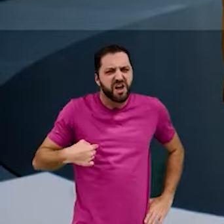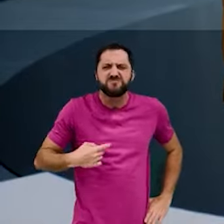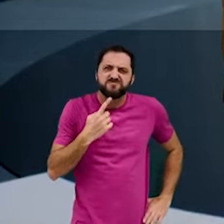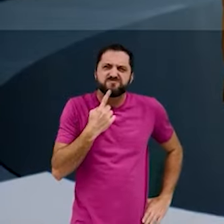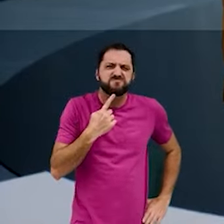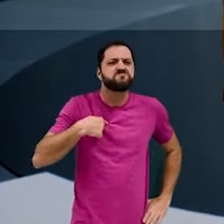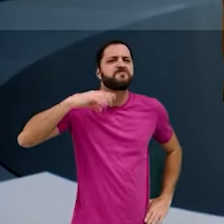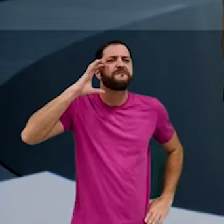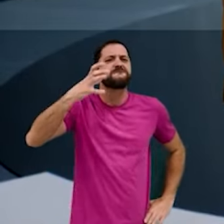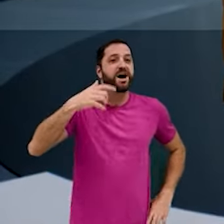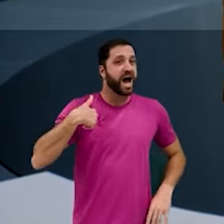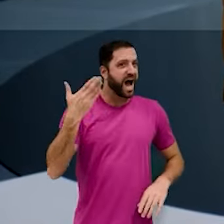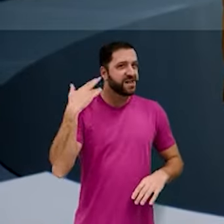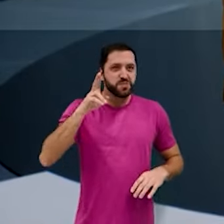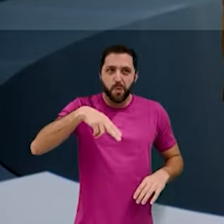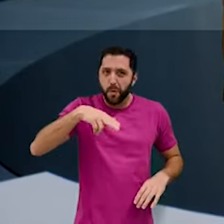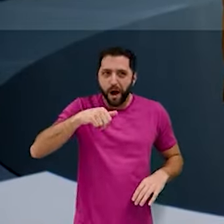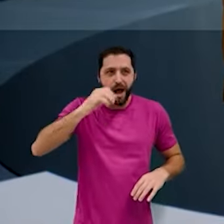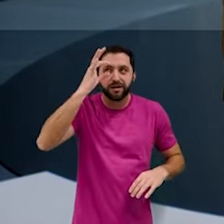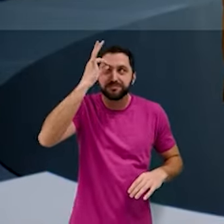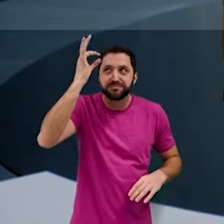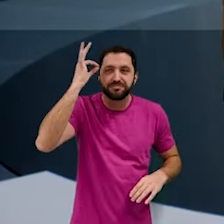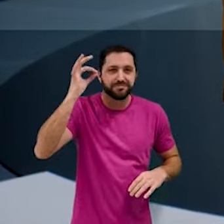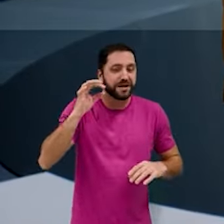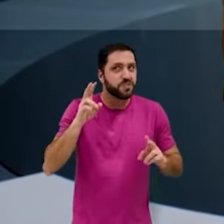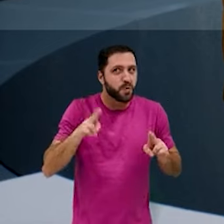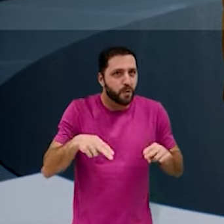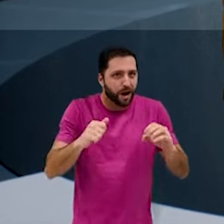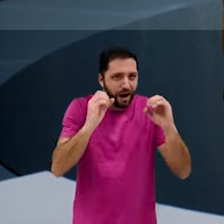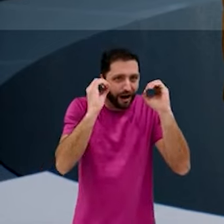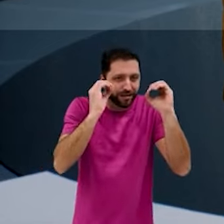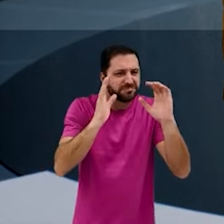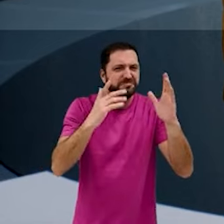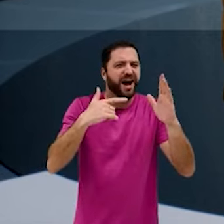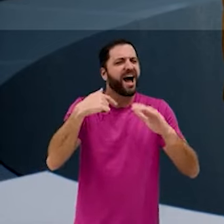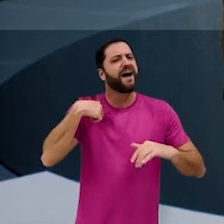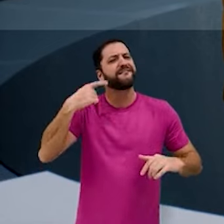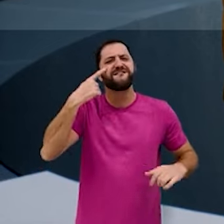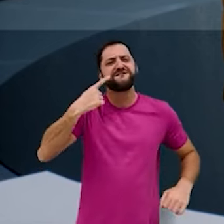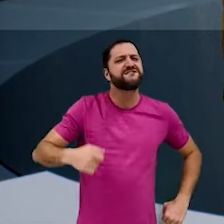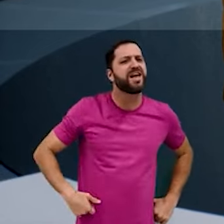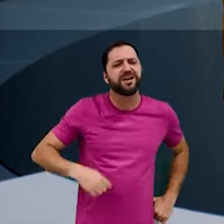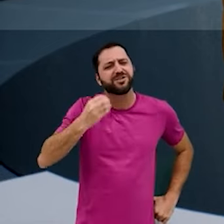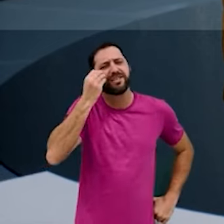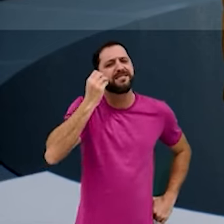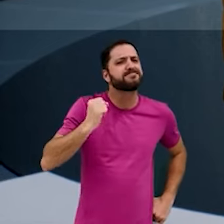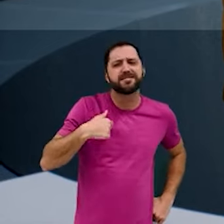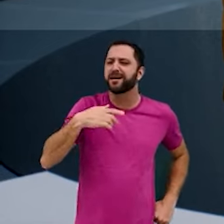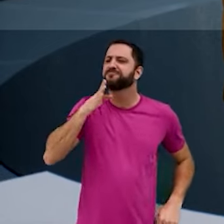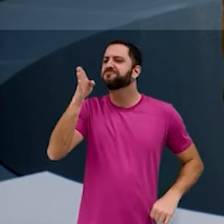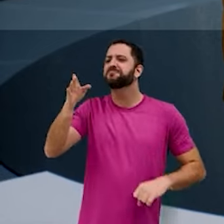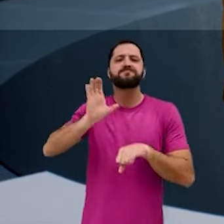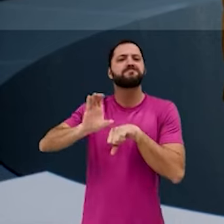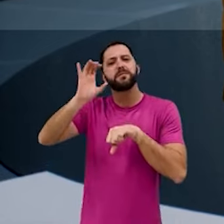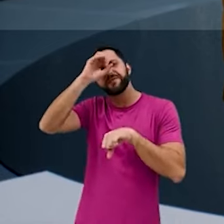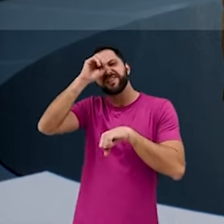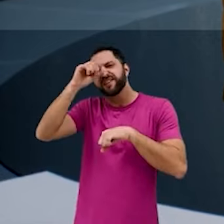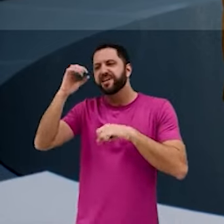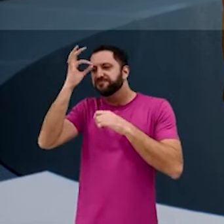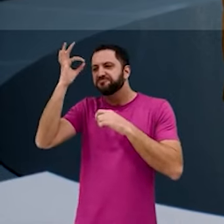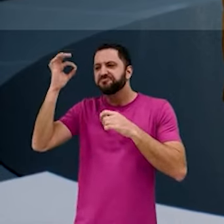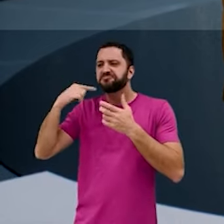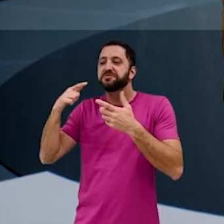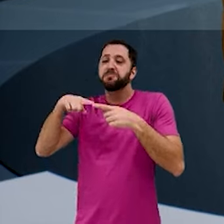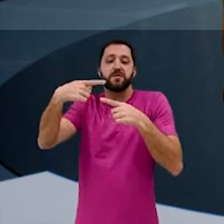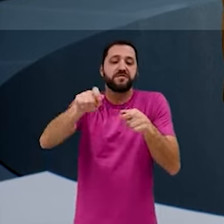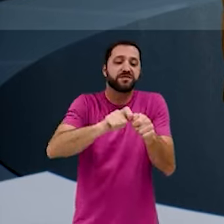aí, vou ver como que é. Eu nunca tinha pego numa pinça na vida, nem sabia. Vou ver como que é, resolvo o problema tendo os retoques e